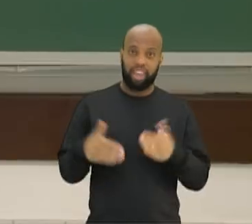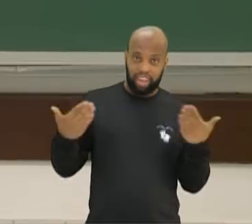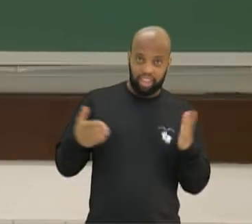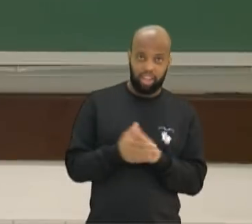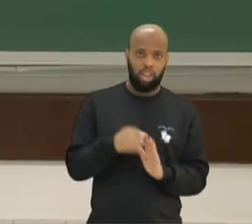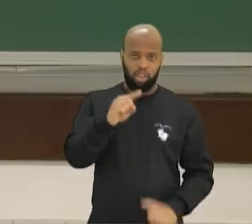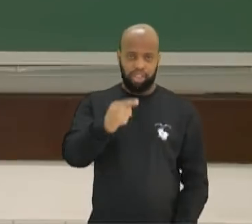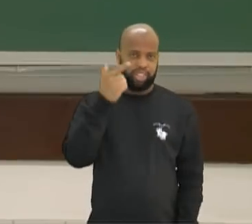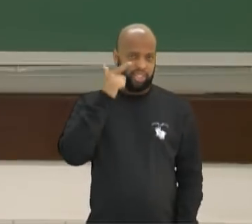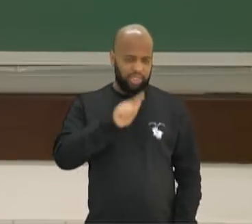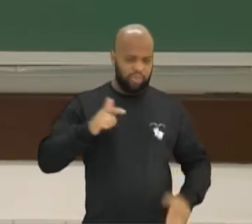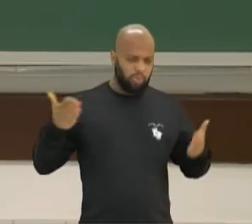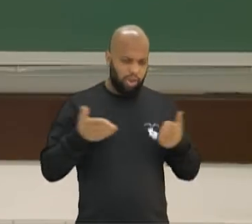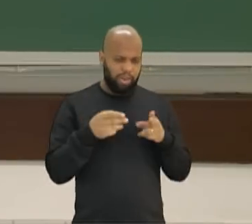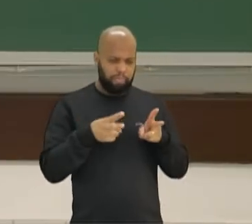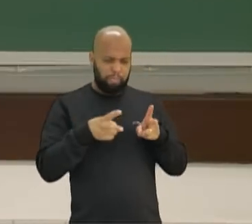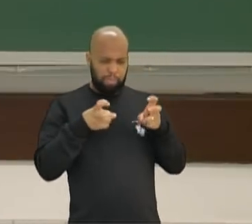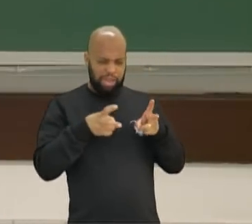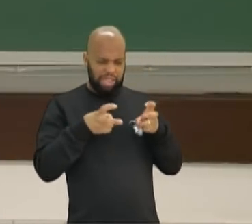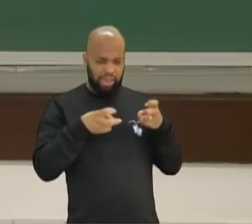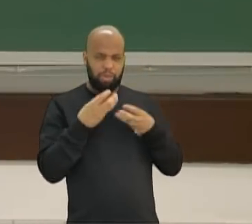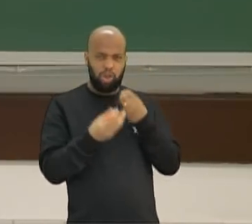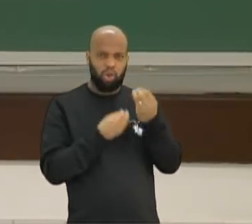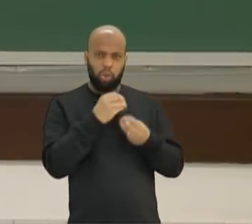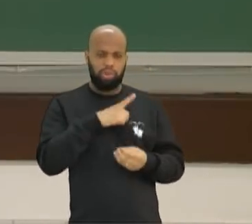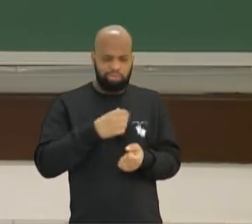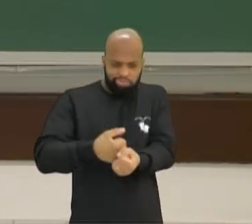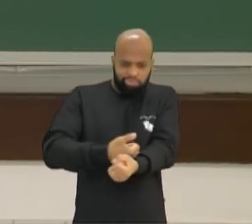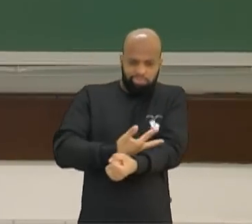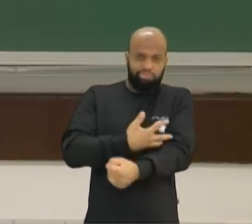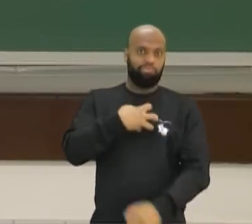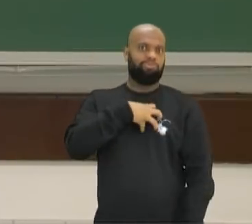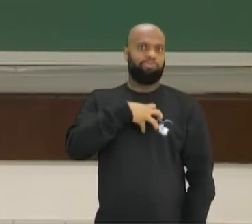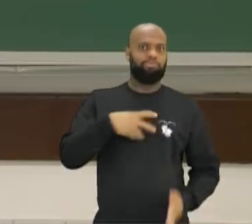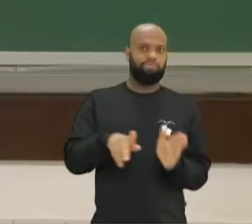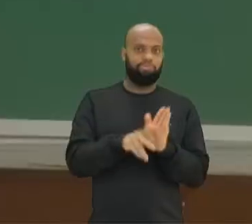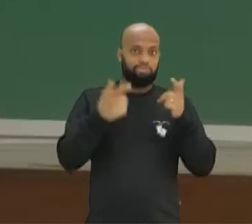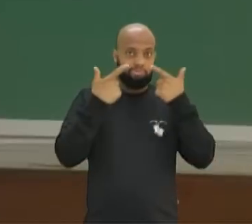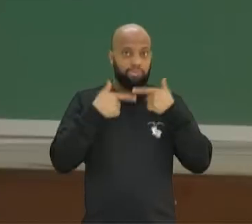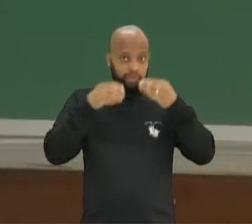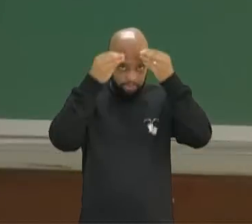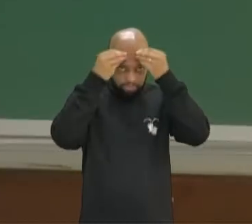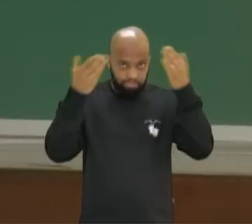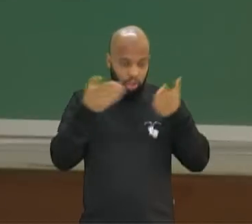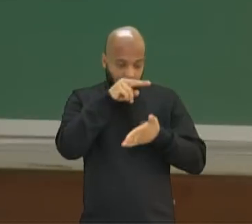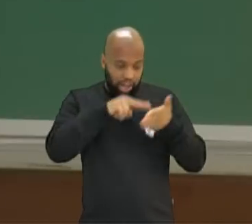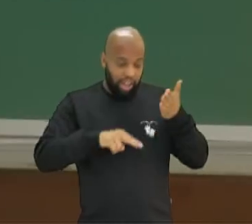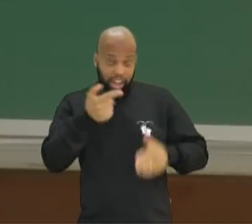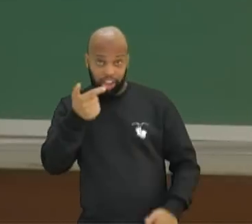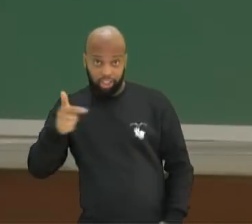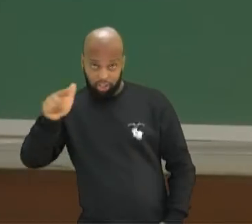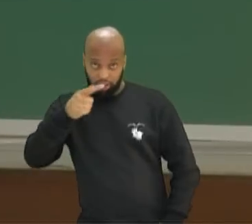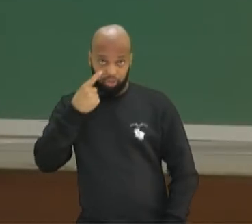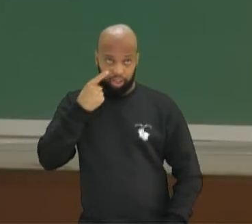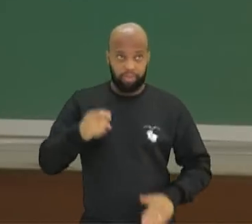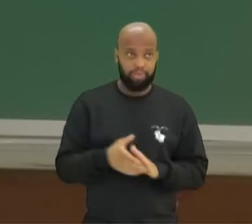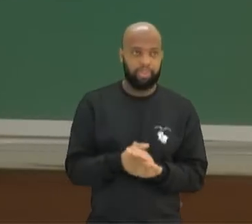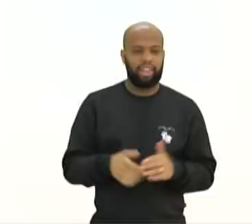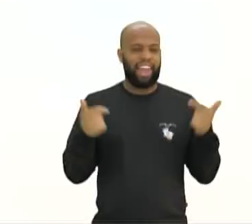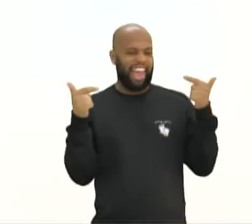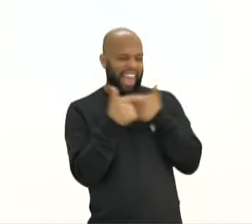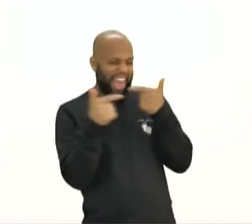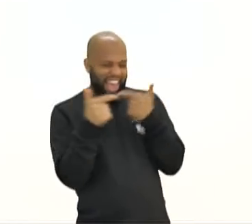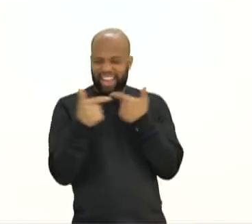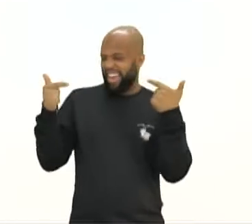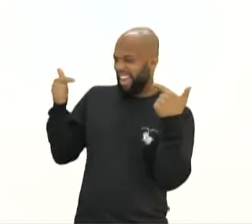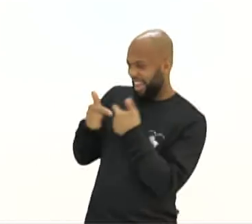Então, conseguiram perceber aí uma certa emoção nessa linguagem? Vamos dar uma lida novamente? Olha só, riram muito